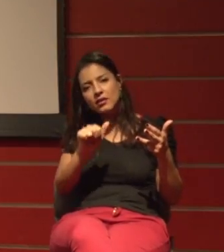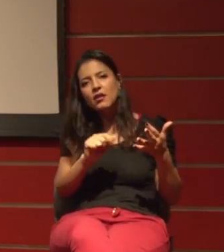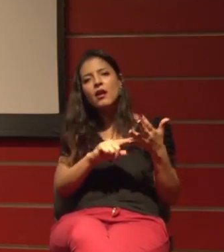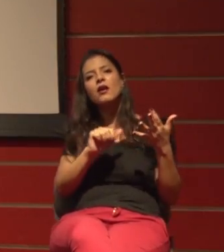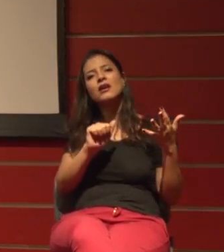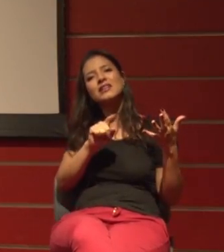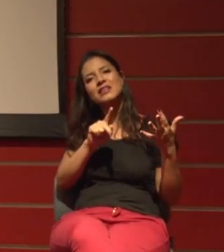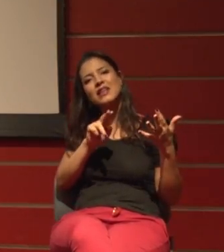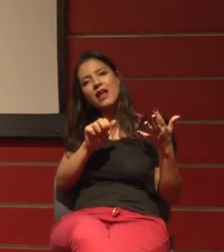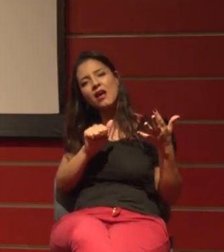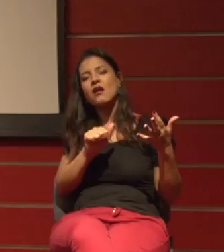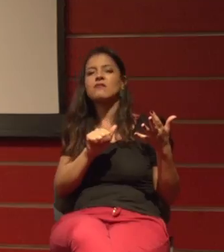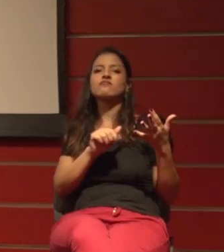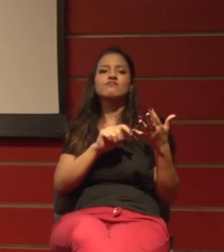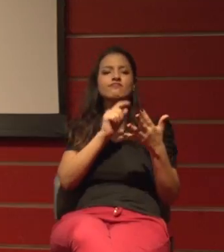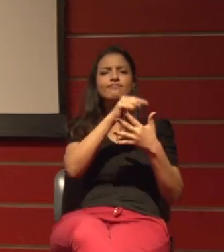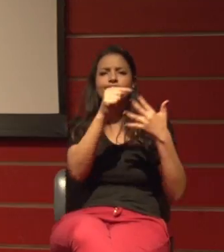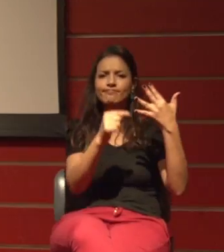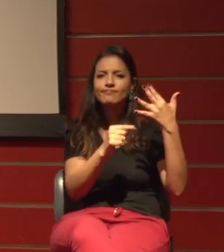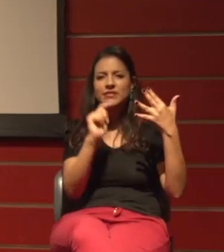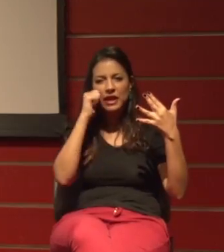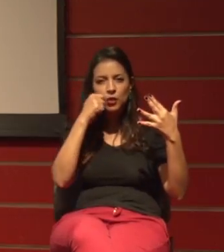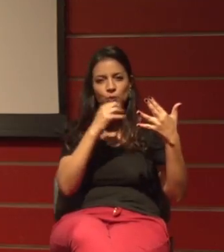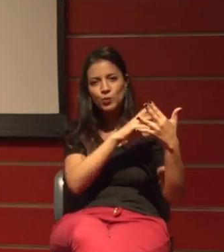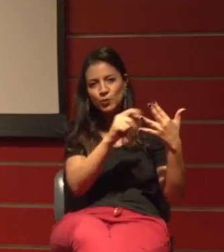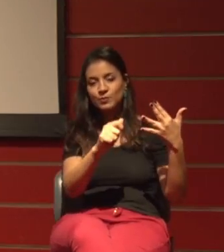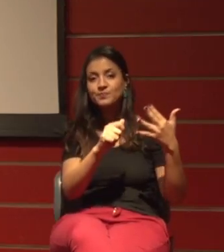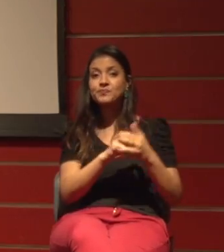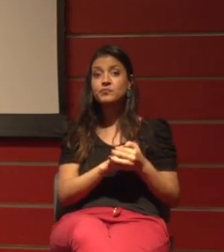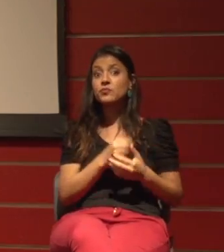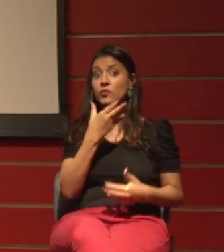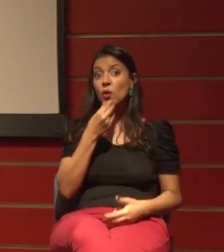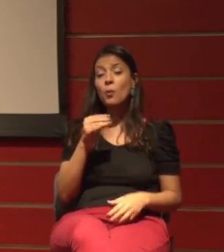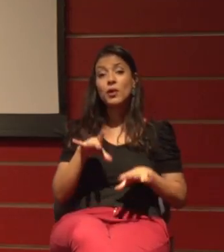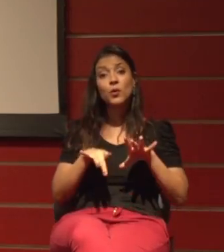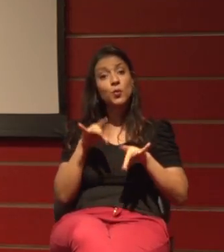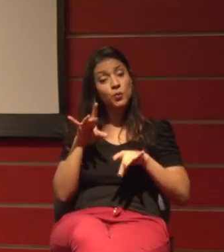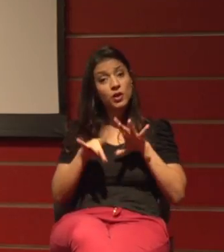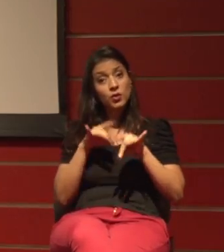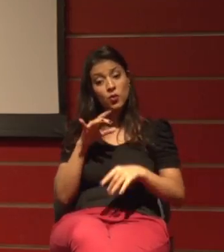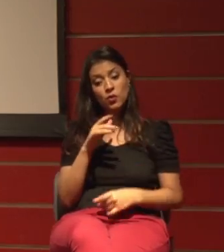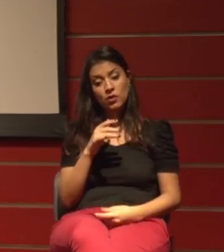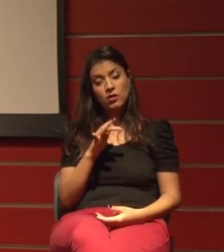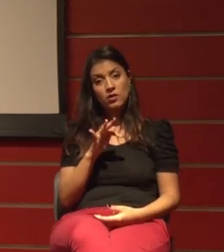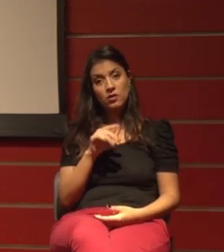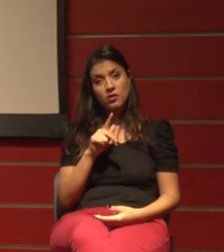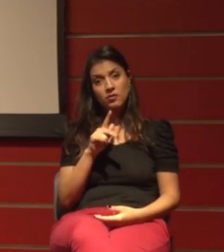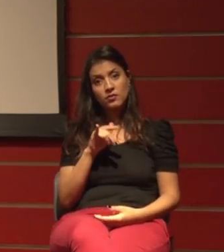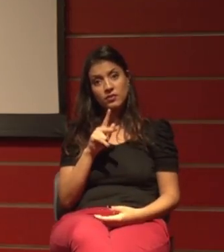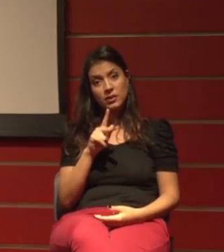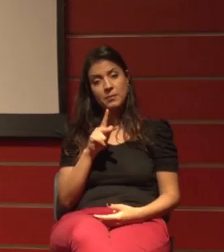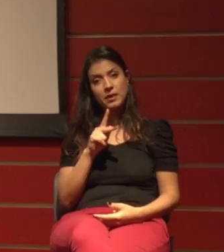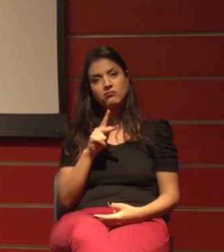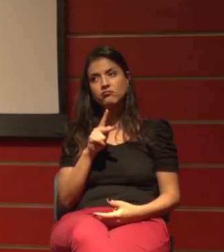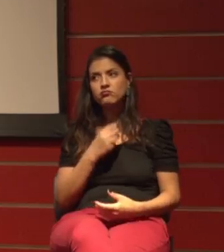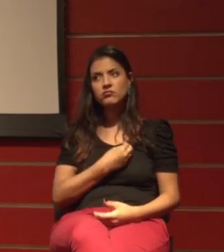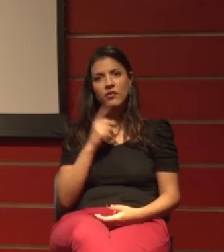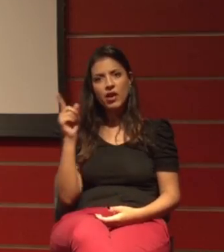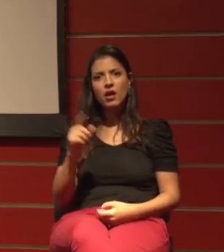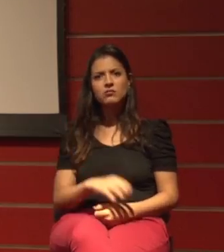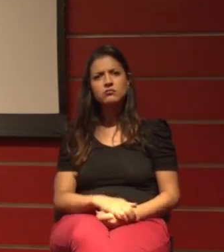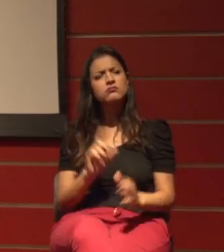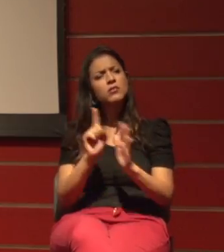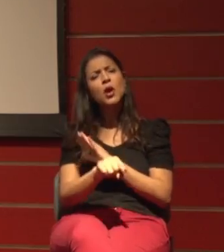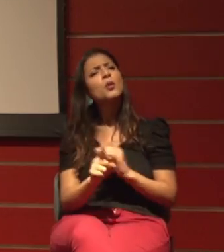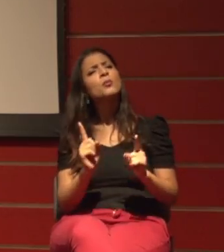Fuego né e o curador da Flip estava lá então a gente pode questioná-lo cara a cara né do porqu ele não a gente